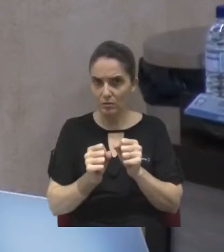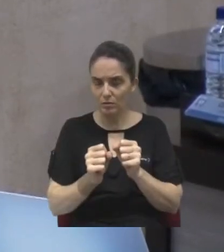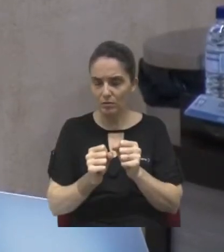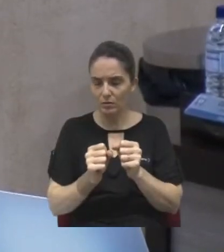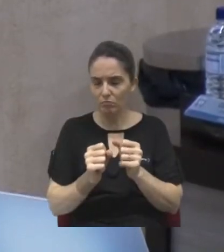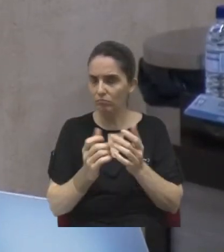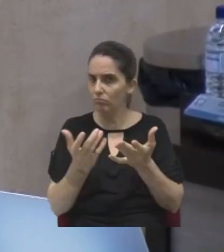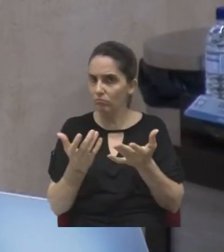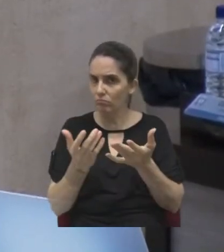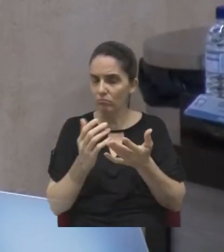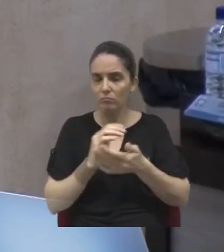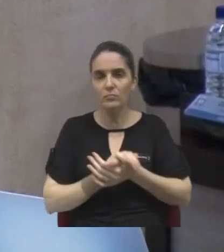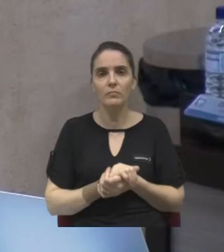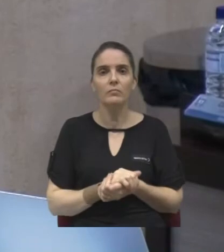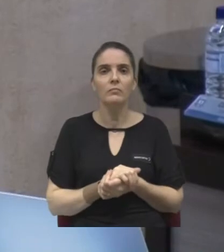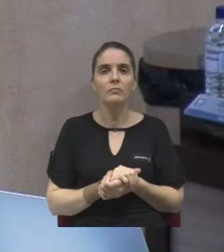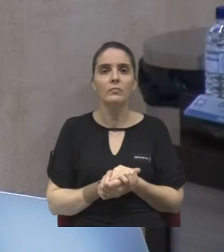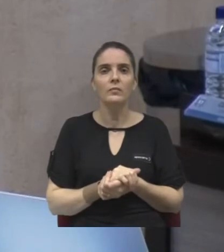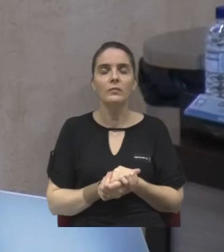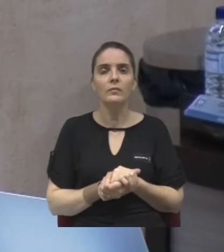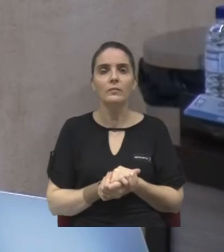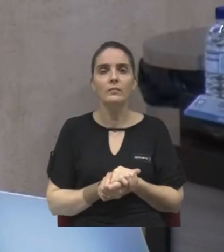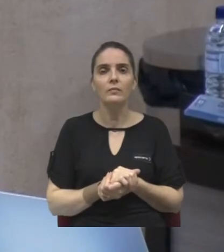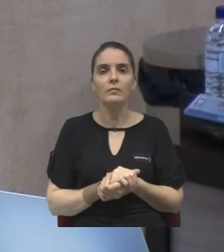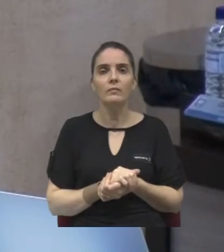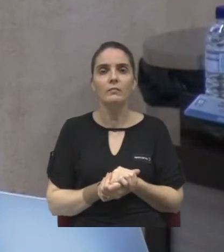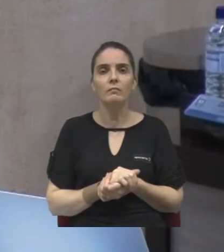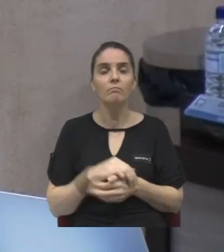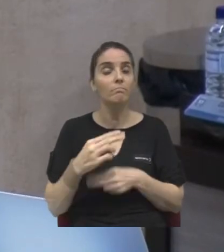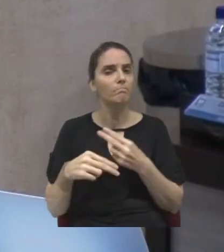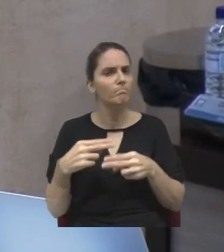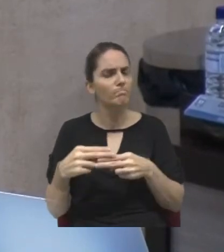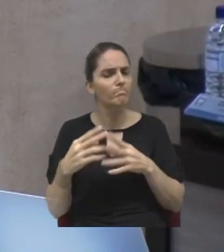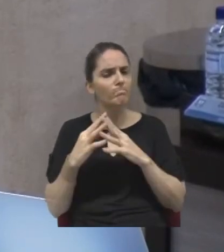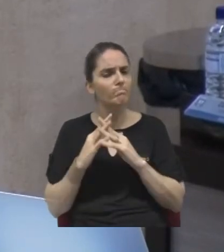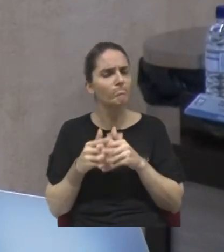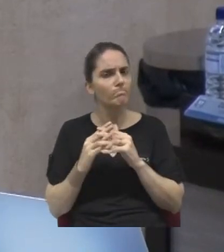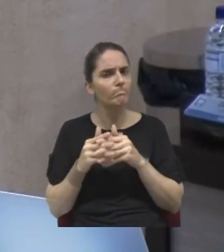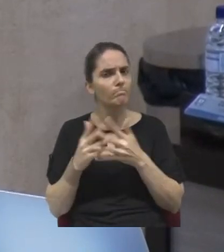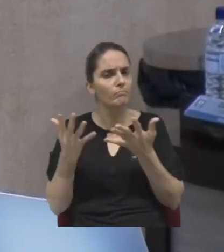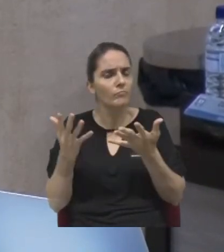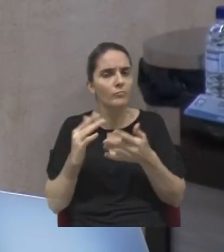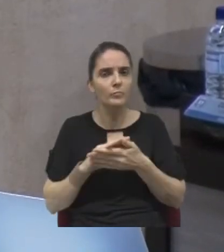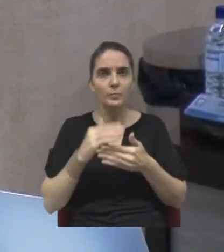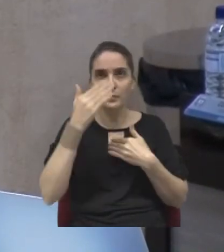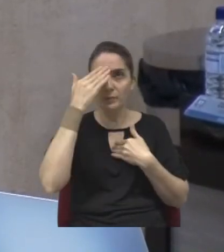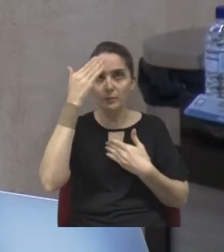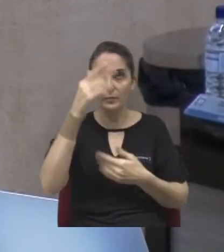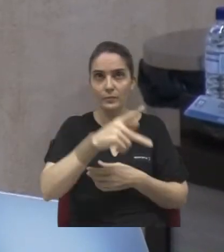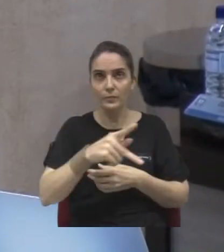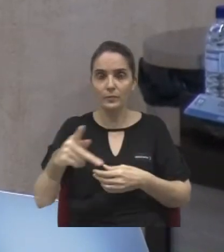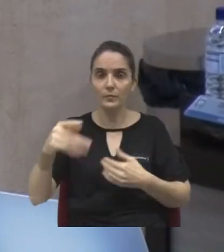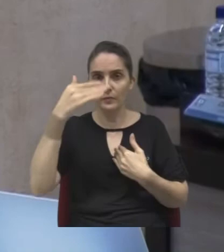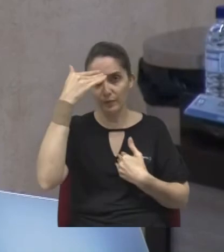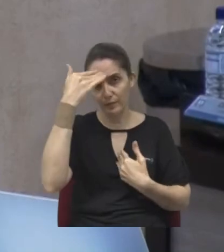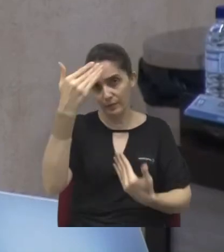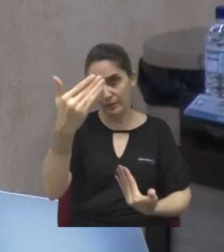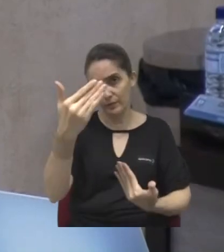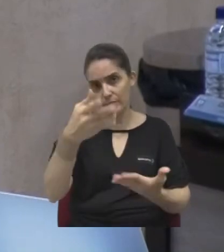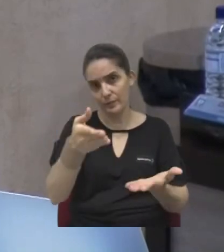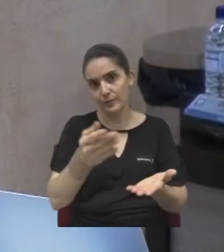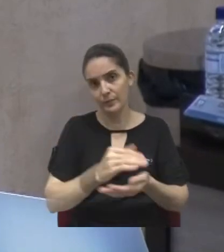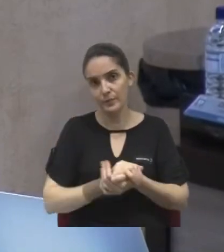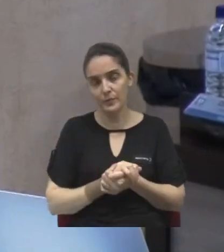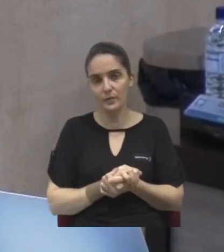fazer transporte de alimento. Então, é um pouco complicado, né? Muito obrigada, presidente. Agradeço a generosidade e a benevolência.